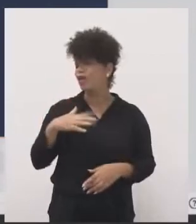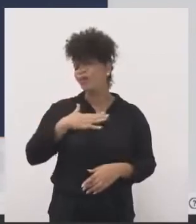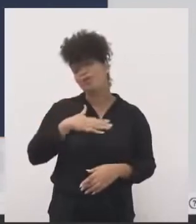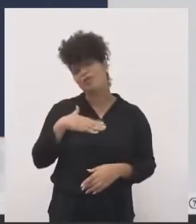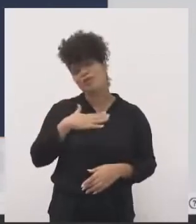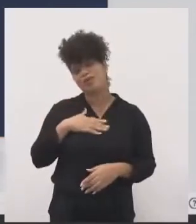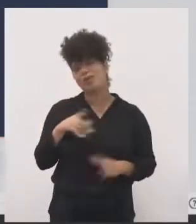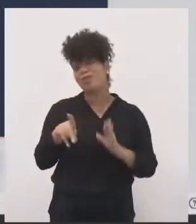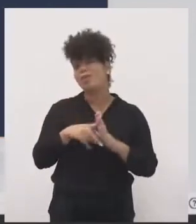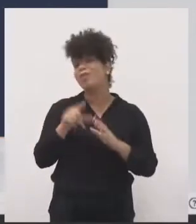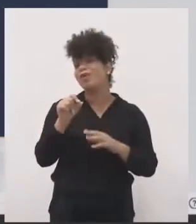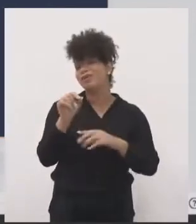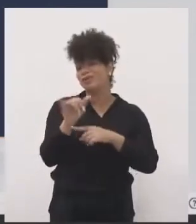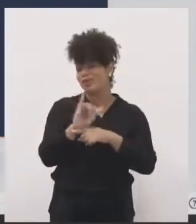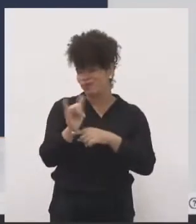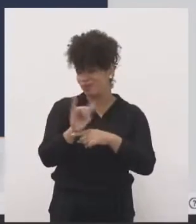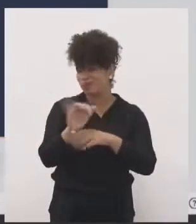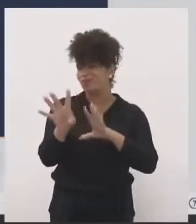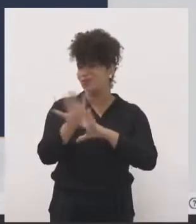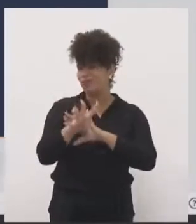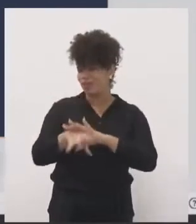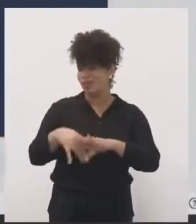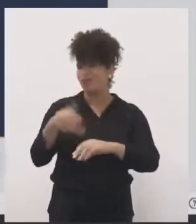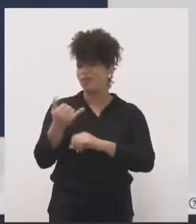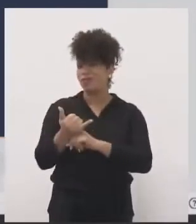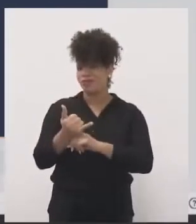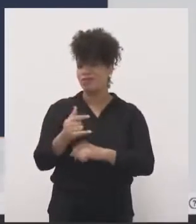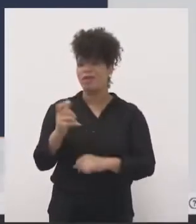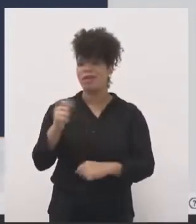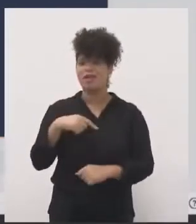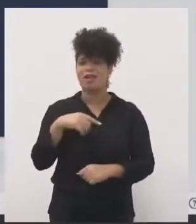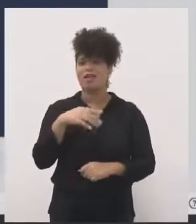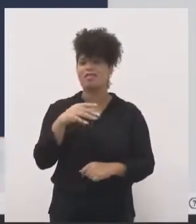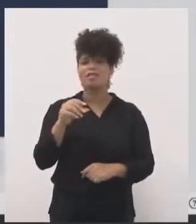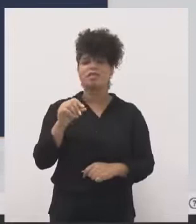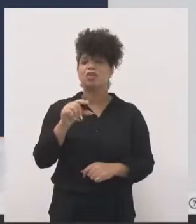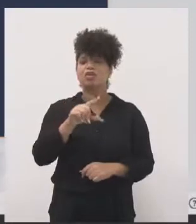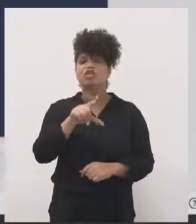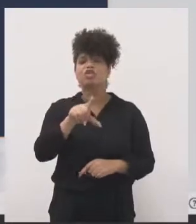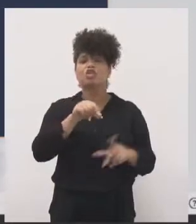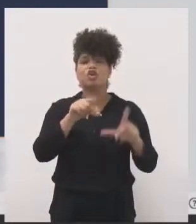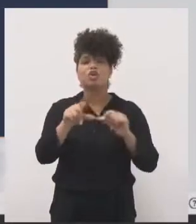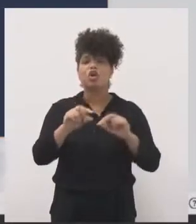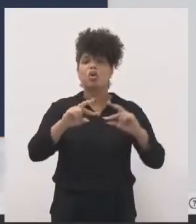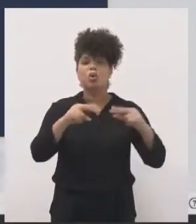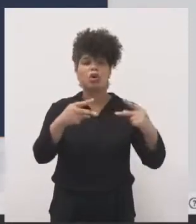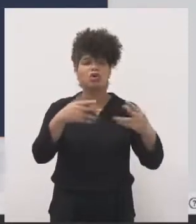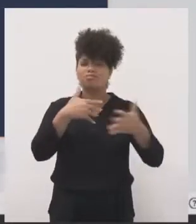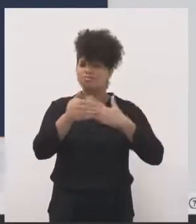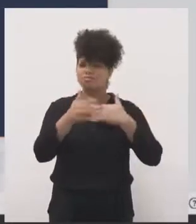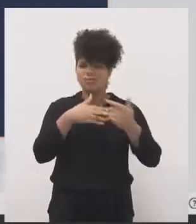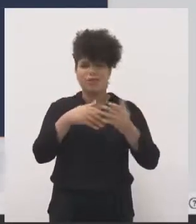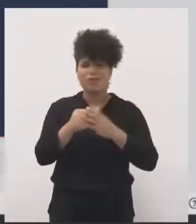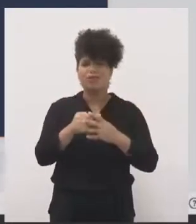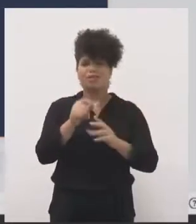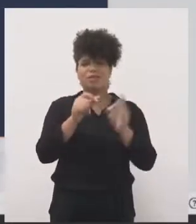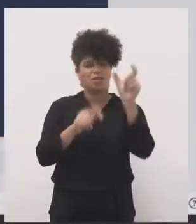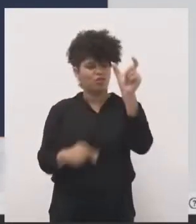o do YouTube, que eu posso simplesmente só colar um link aqui do YouTube qualquer e já